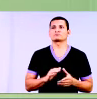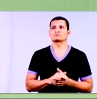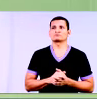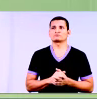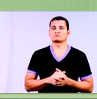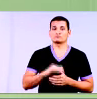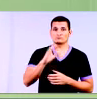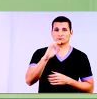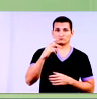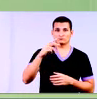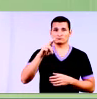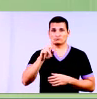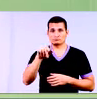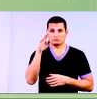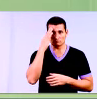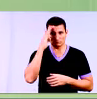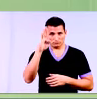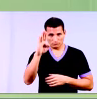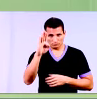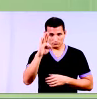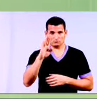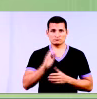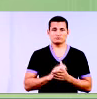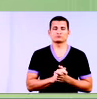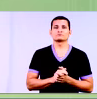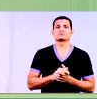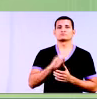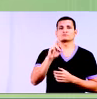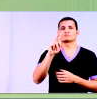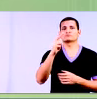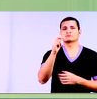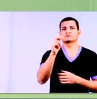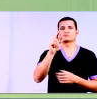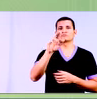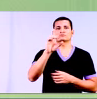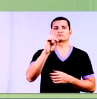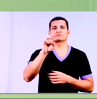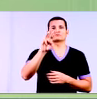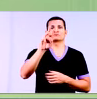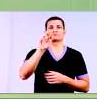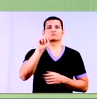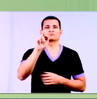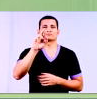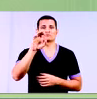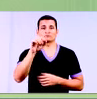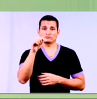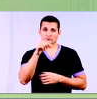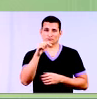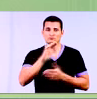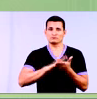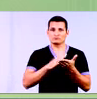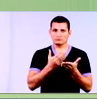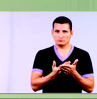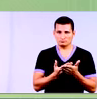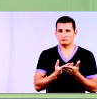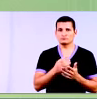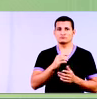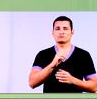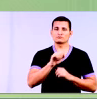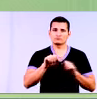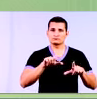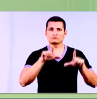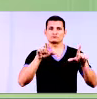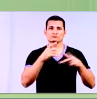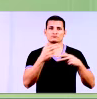que é a principal componente do hardware, que a gente está falando de hardware ainda, ele é lá que interpreta e executa as instruções do